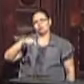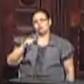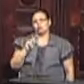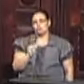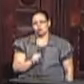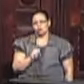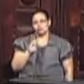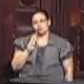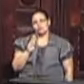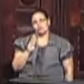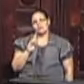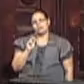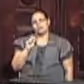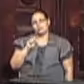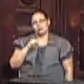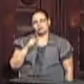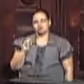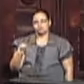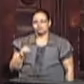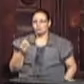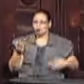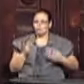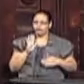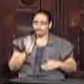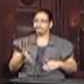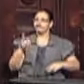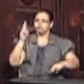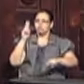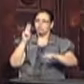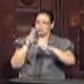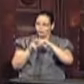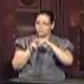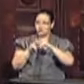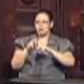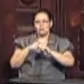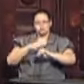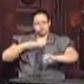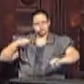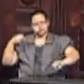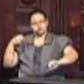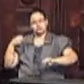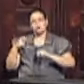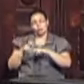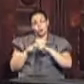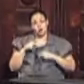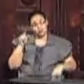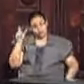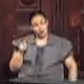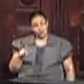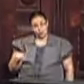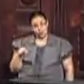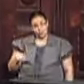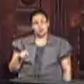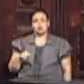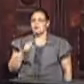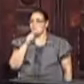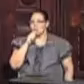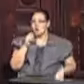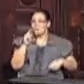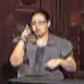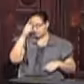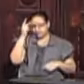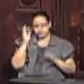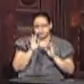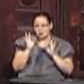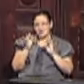Hoje, finalmente preso. Mas eu fui espancada lá dentro por causa dele. E ninguém fez